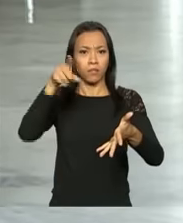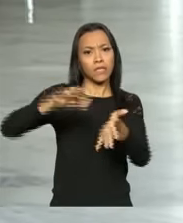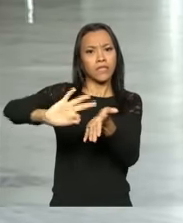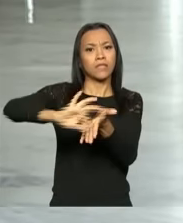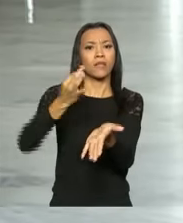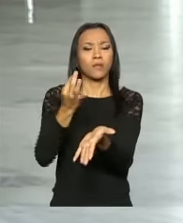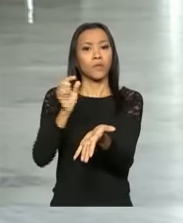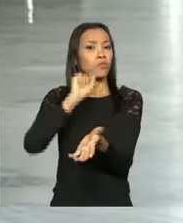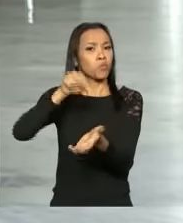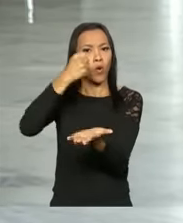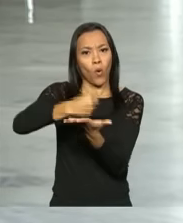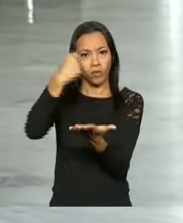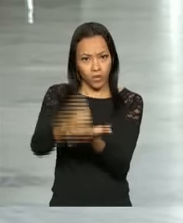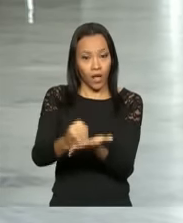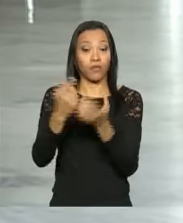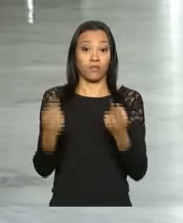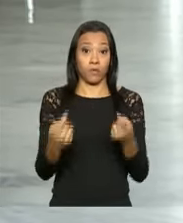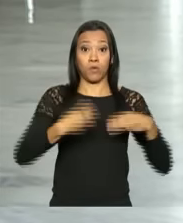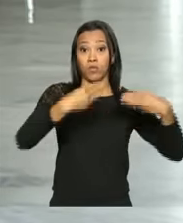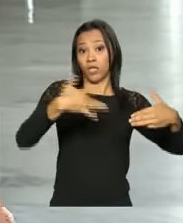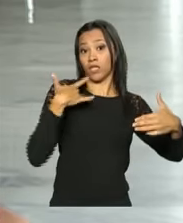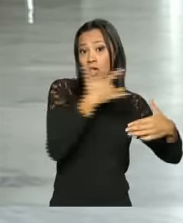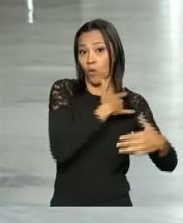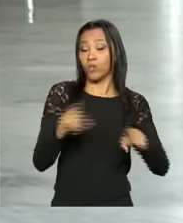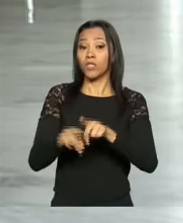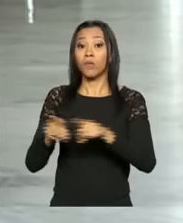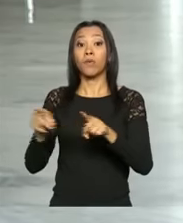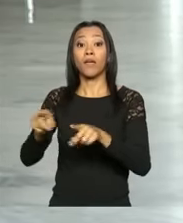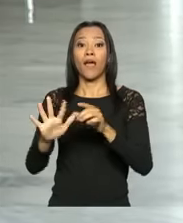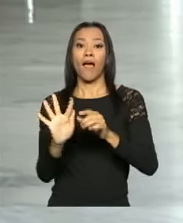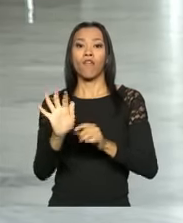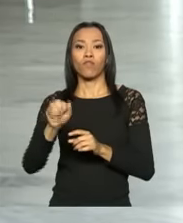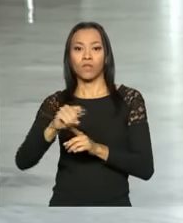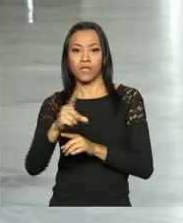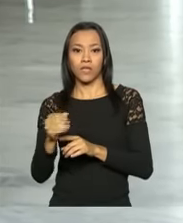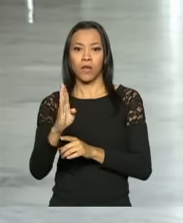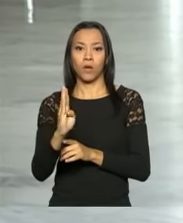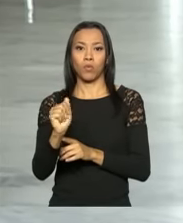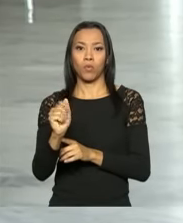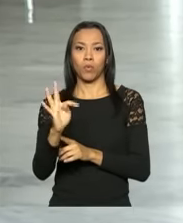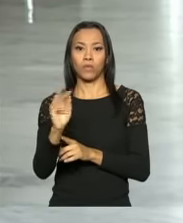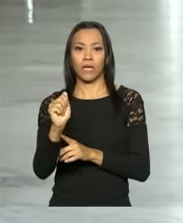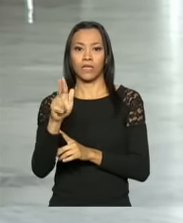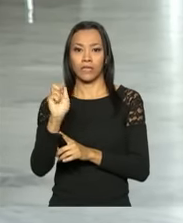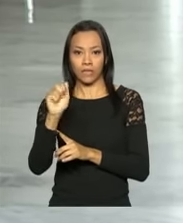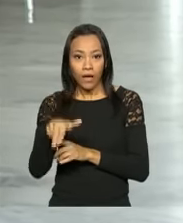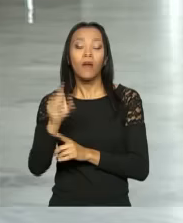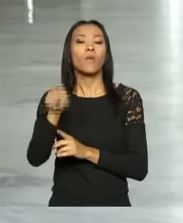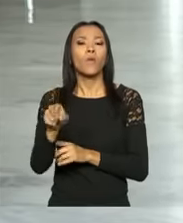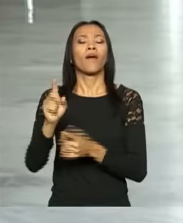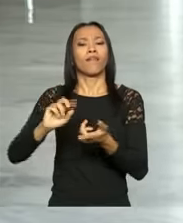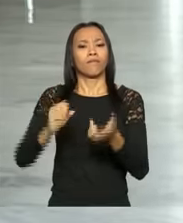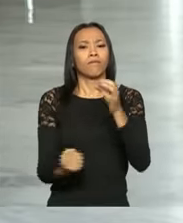assinatura de um contrato entre o Ministério da Saúde e a fundação Butantã para o desenvolvimento da vacina contra dengue